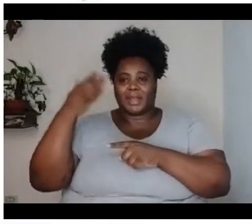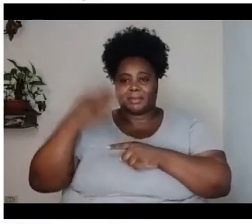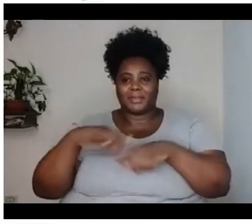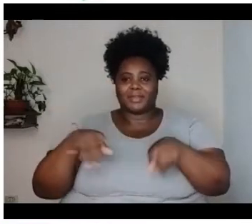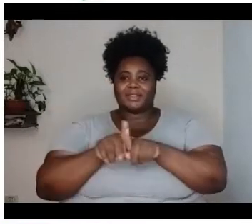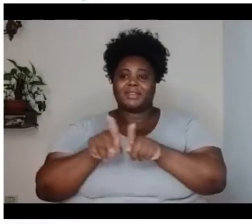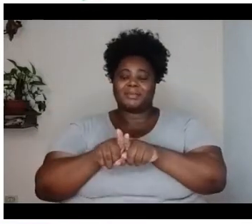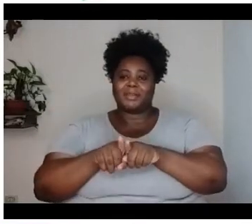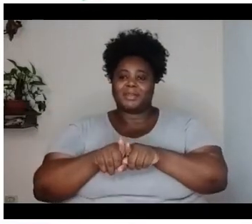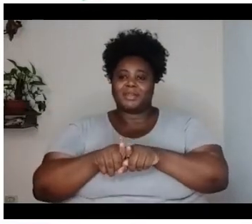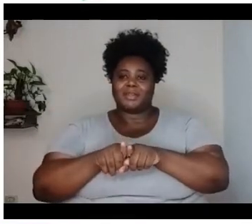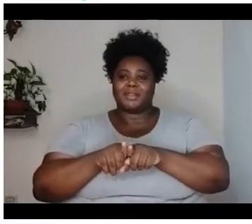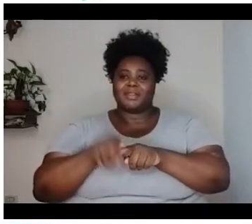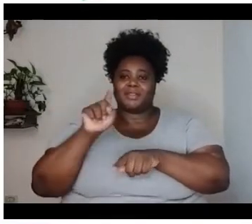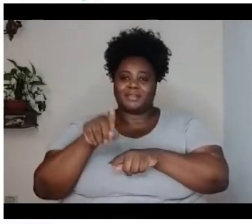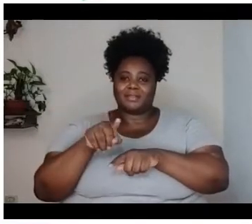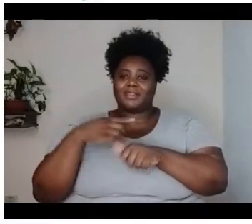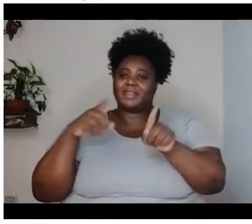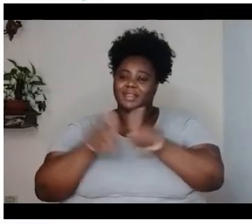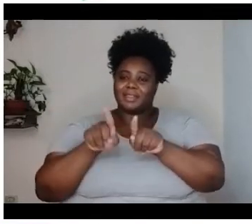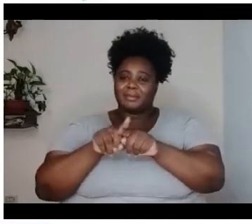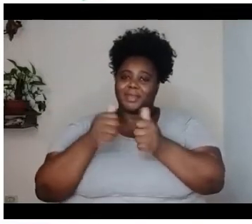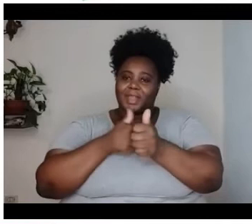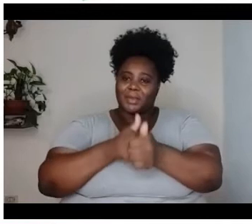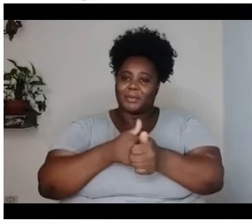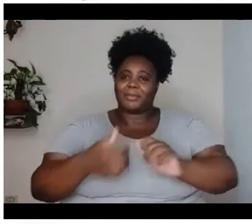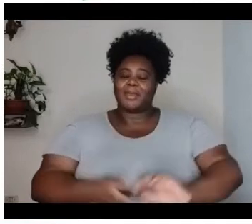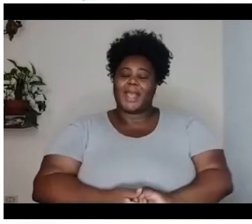Assim, acaba que você está bem acompanhada aí, né?